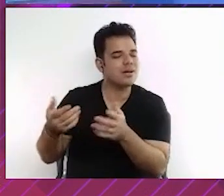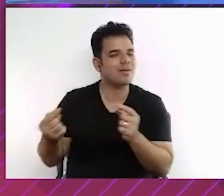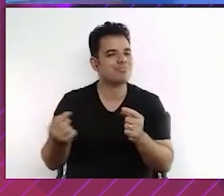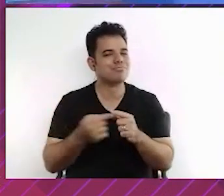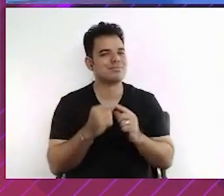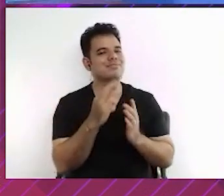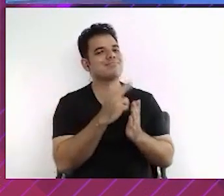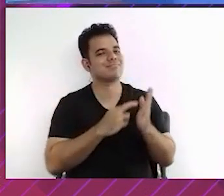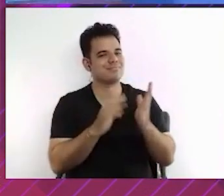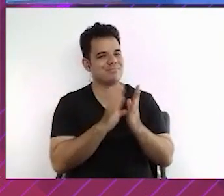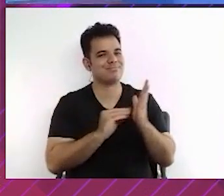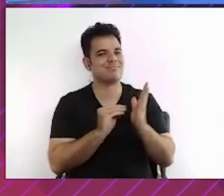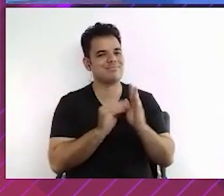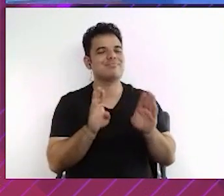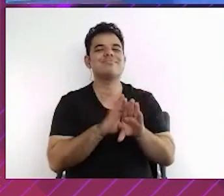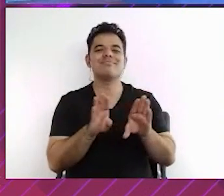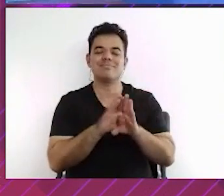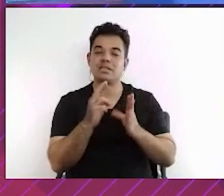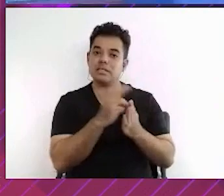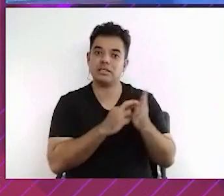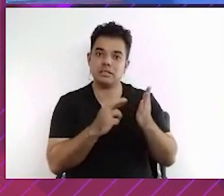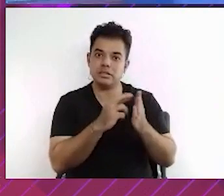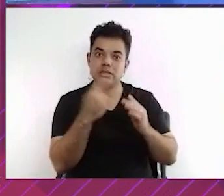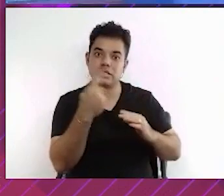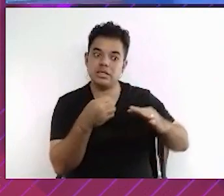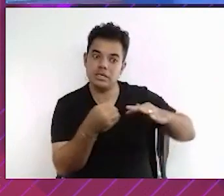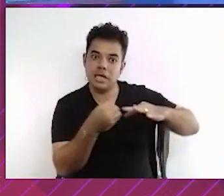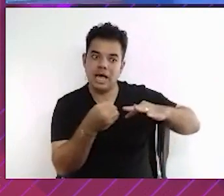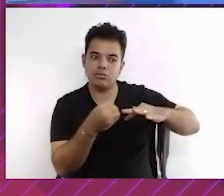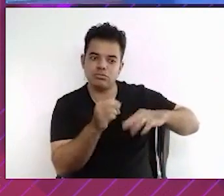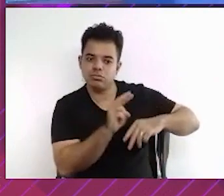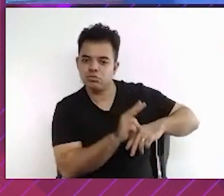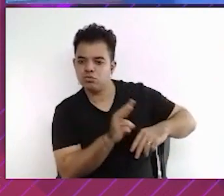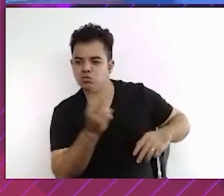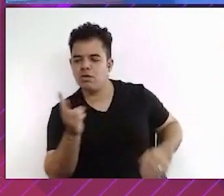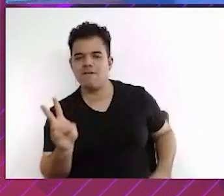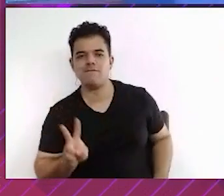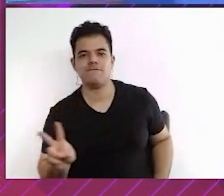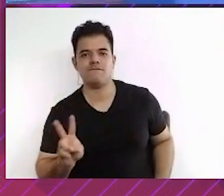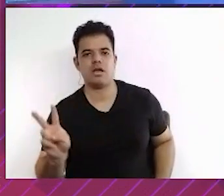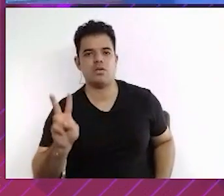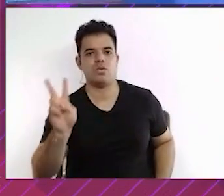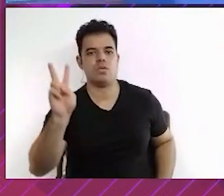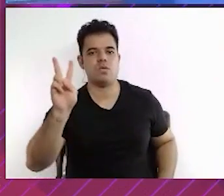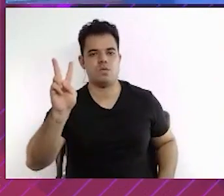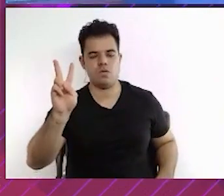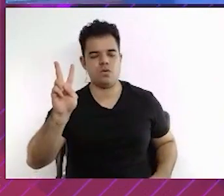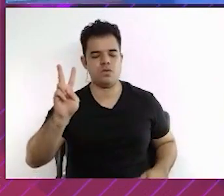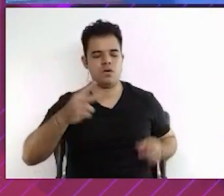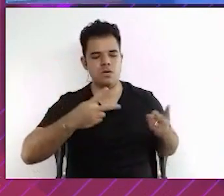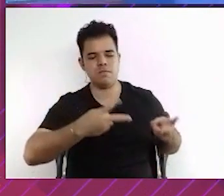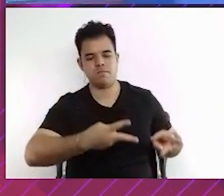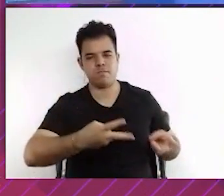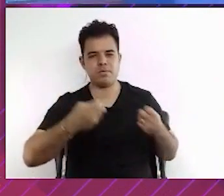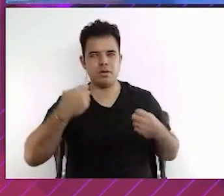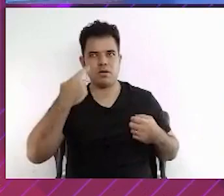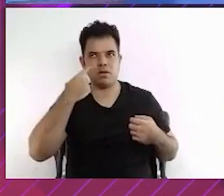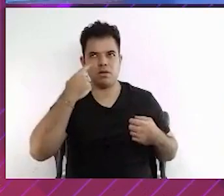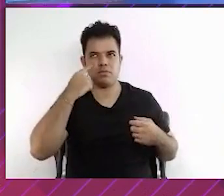A gente vai pegar esses dados e vai tentar gerar valor a partir deles, através de